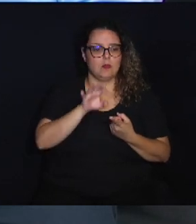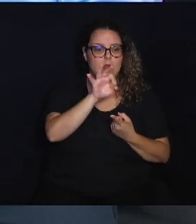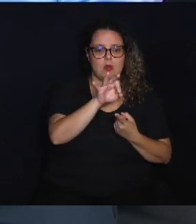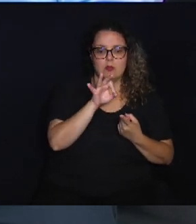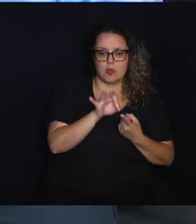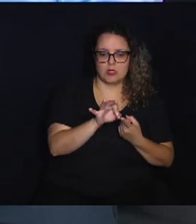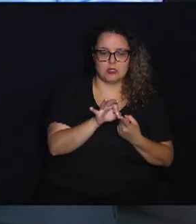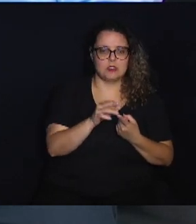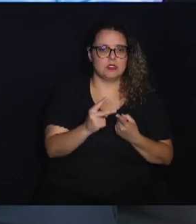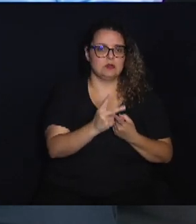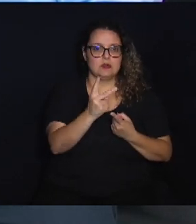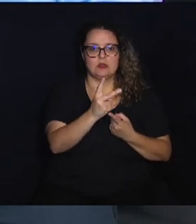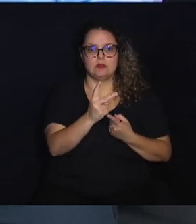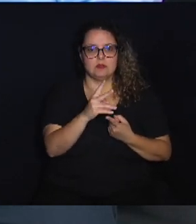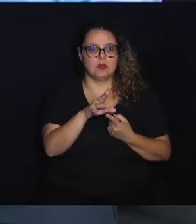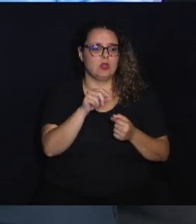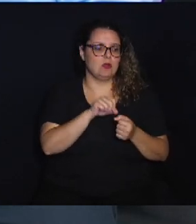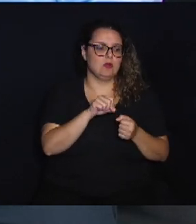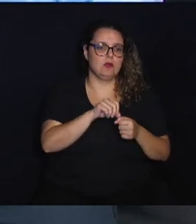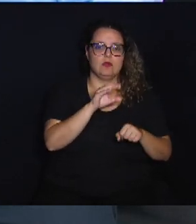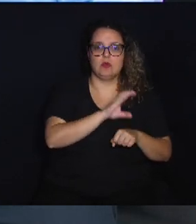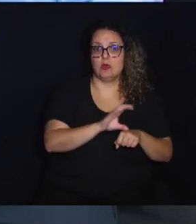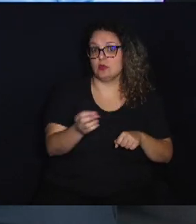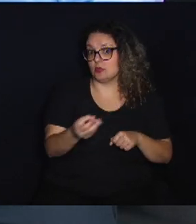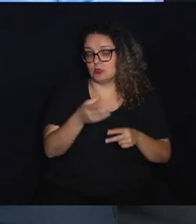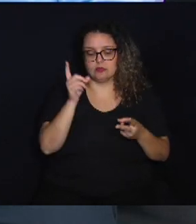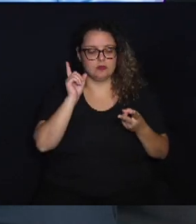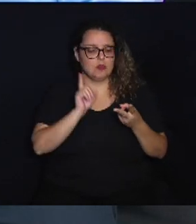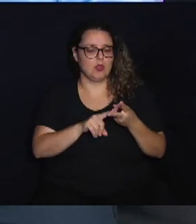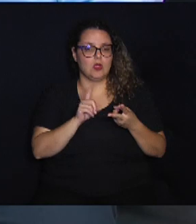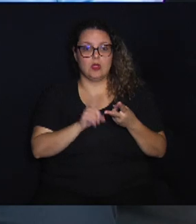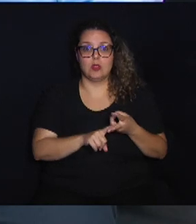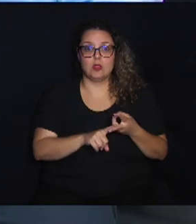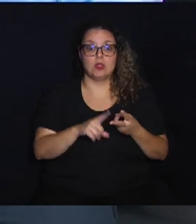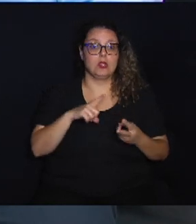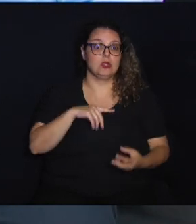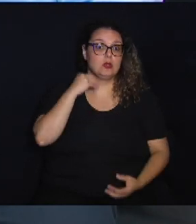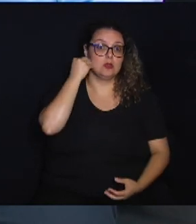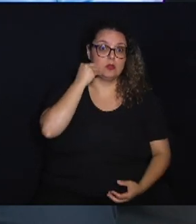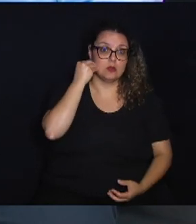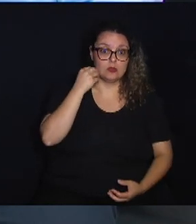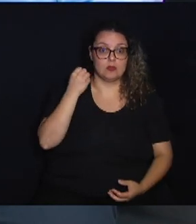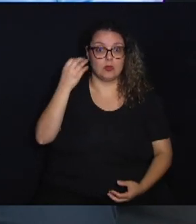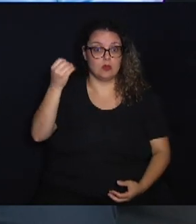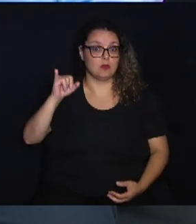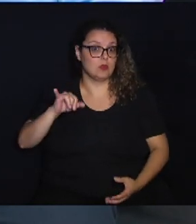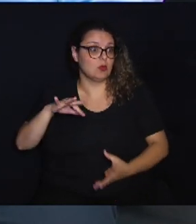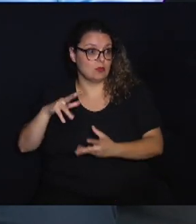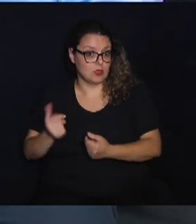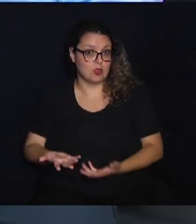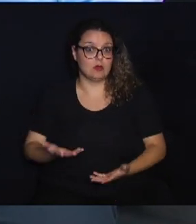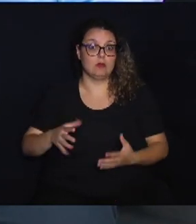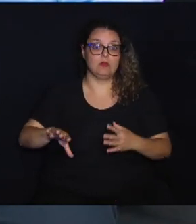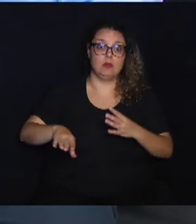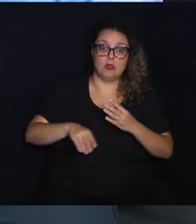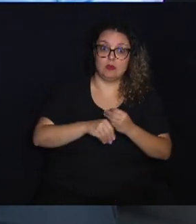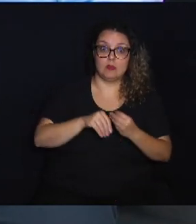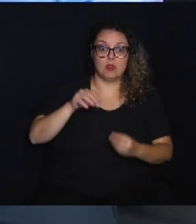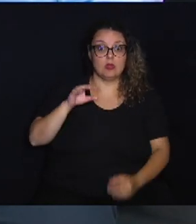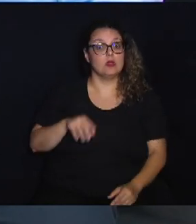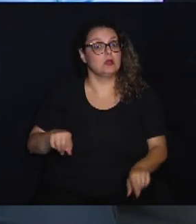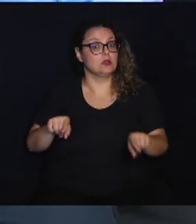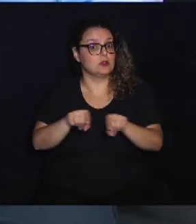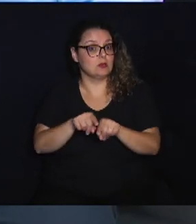desse valor, fazendo um curso novo, tendo uma experiência de uma viagem internacional que vai agregar